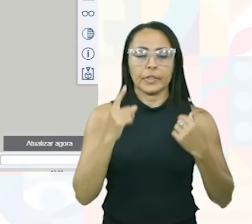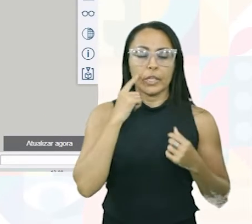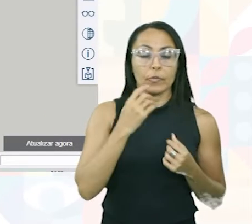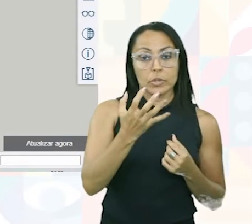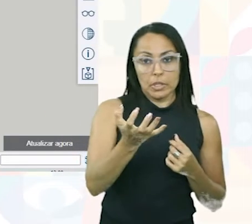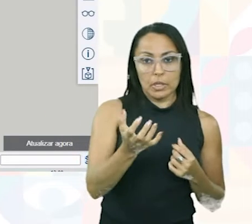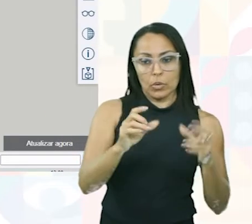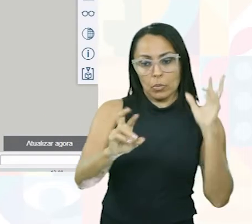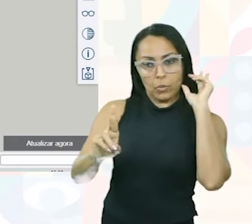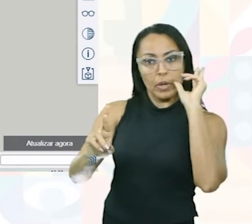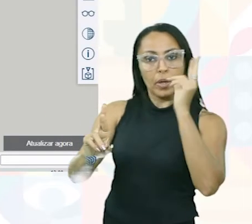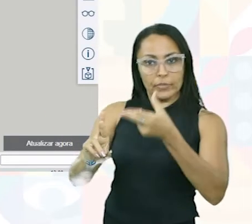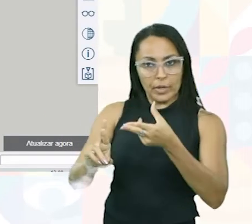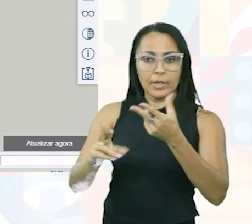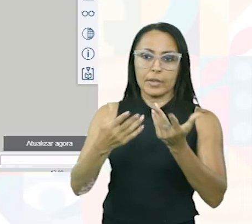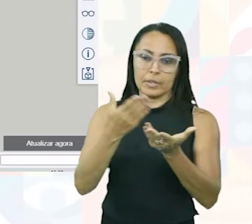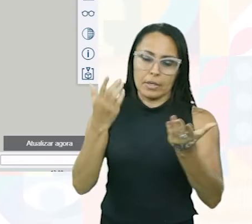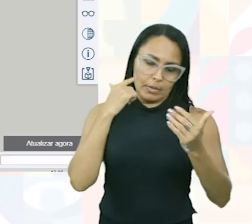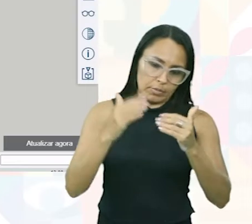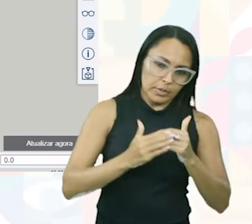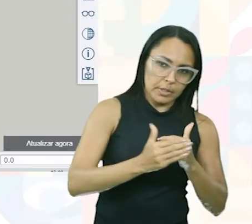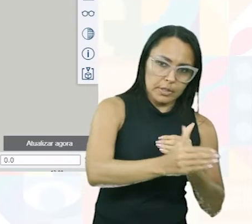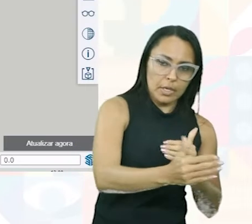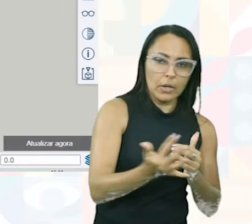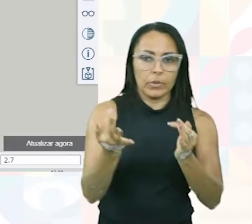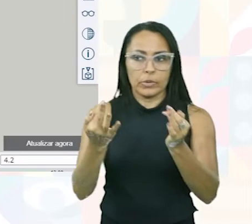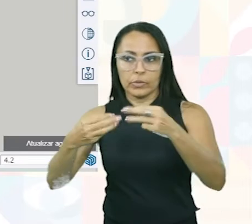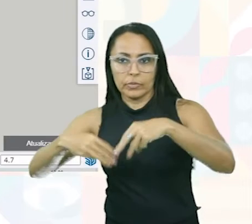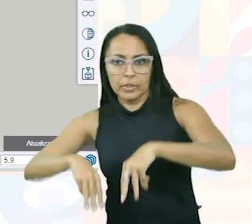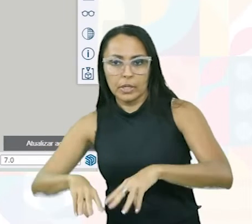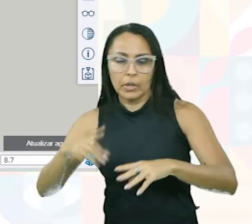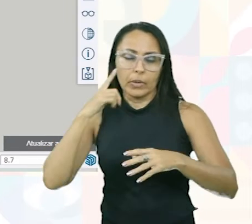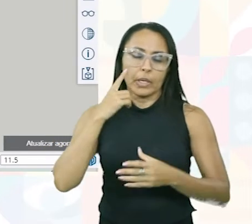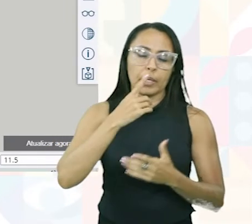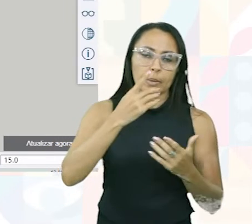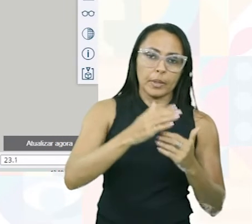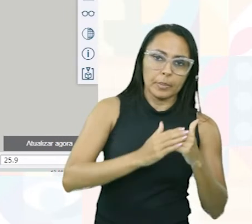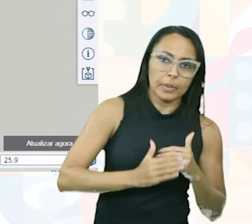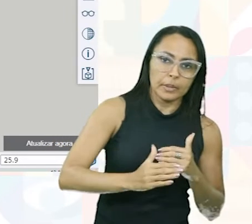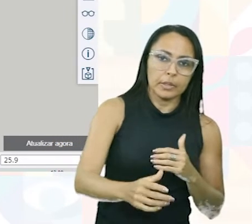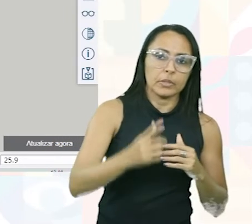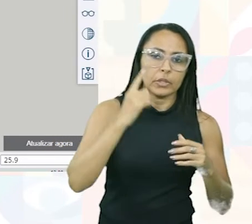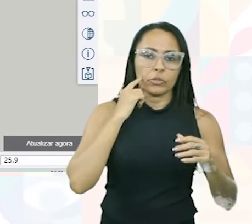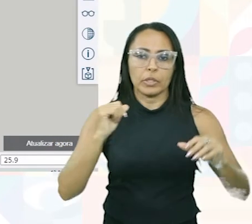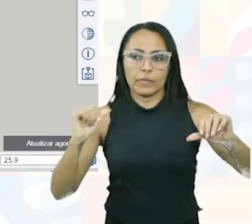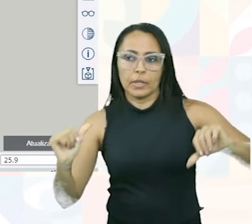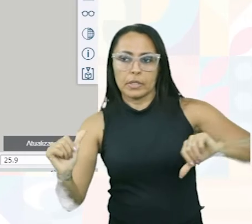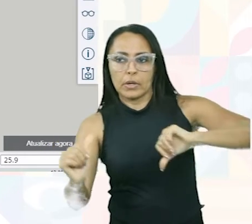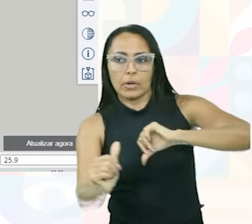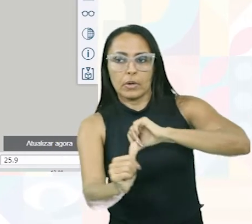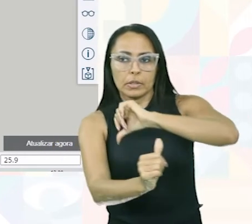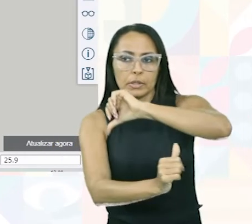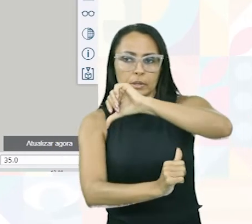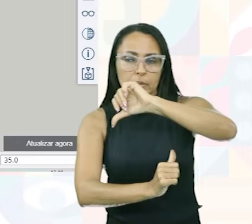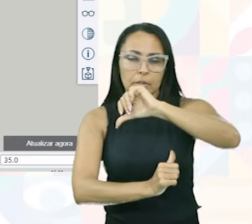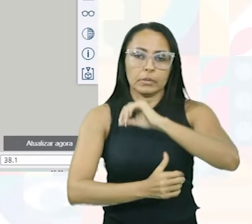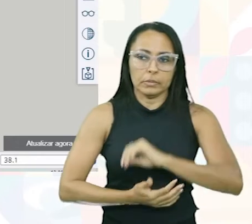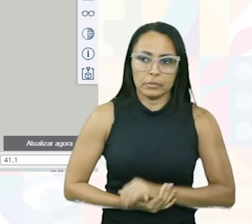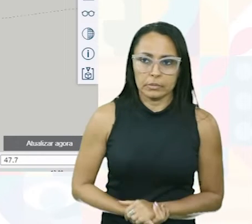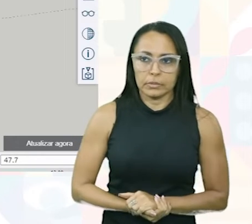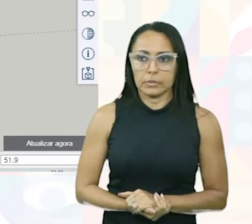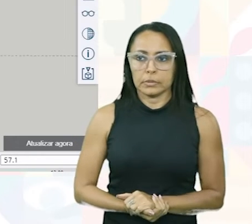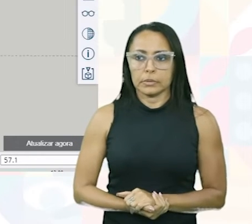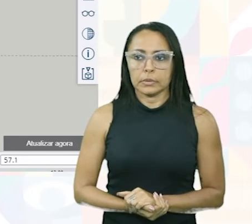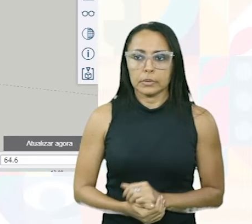referência, né? O ponto inicial e o ponto final. E aí, a partir disso, a gente pode fazer uma rotação. Mas observem que, à medida